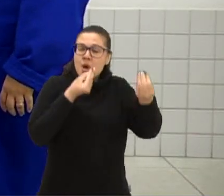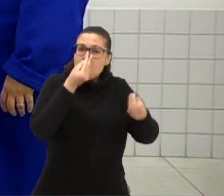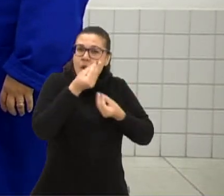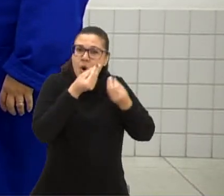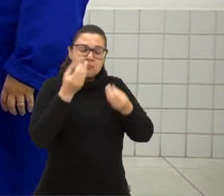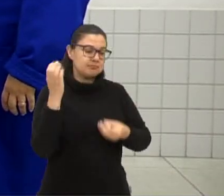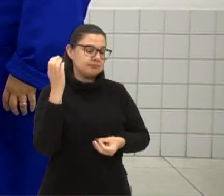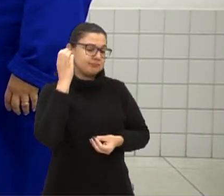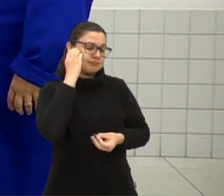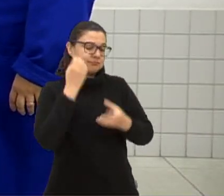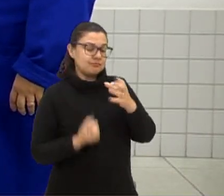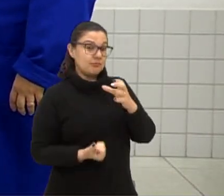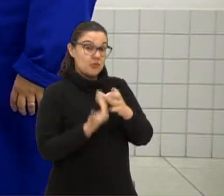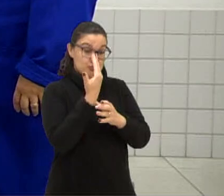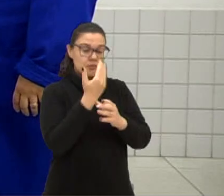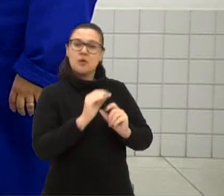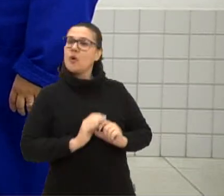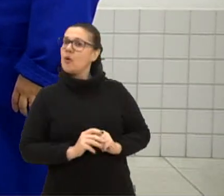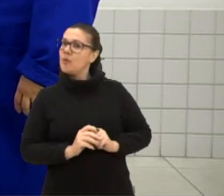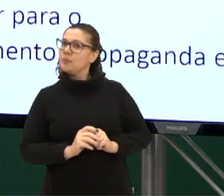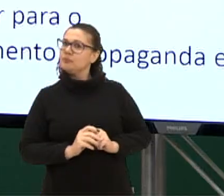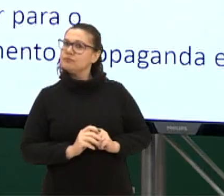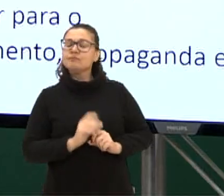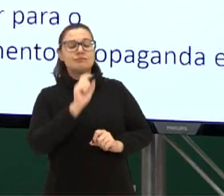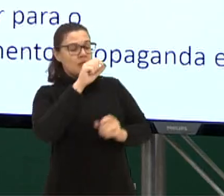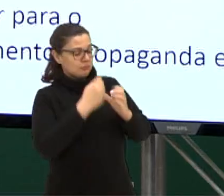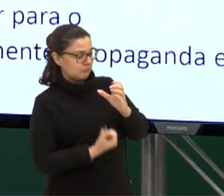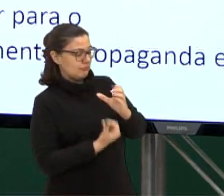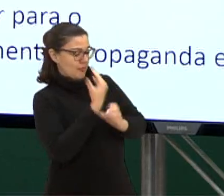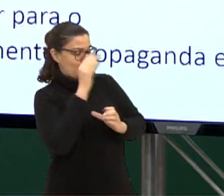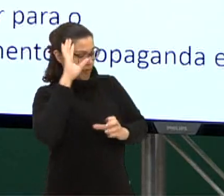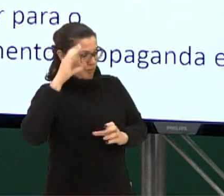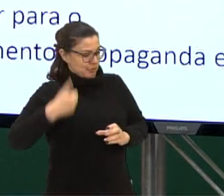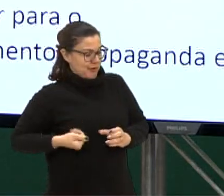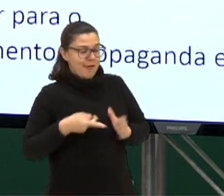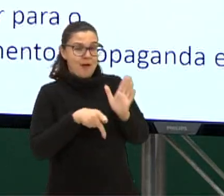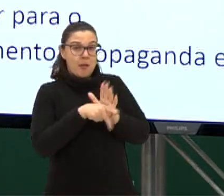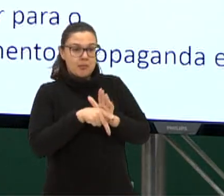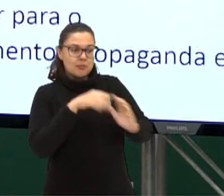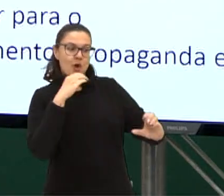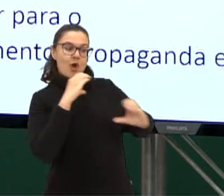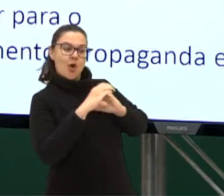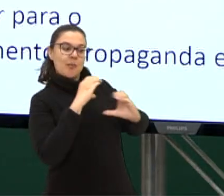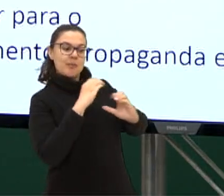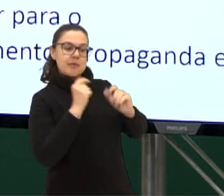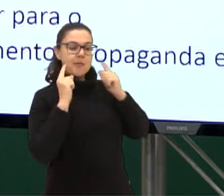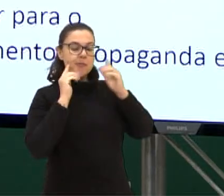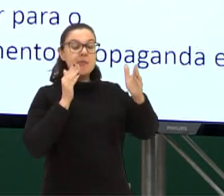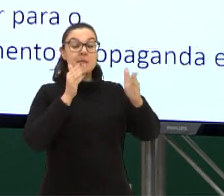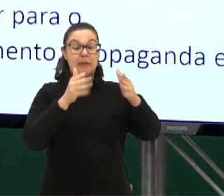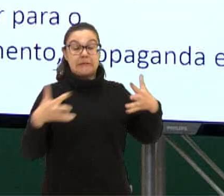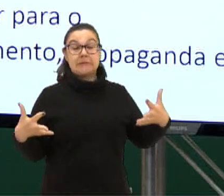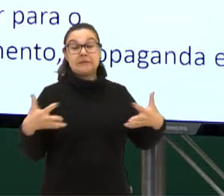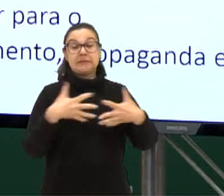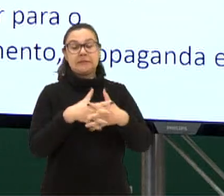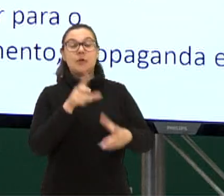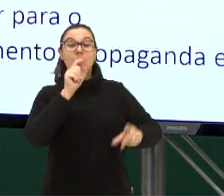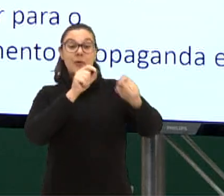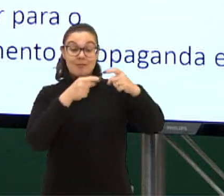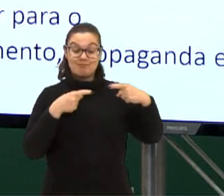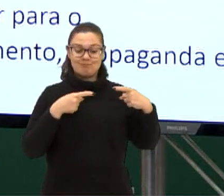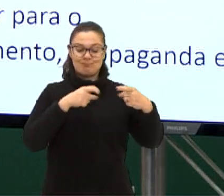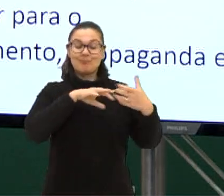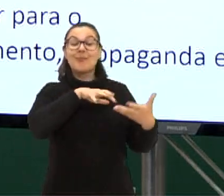rádio surgiu? Na verdade, ele surgiu, Rutineia, como uma necessidade de comunicação durante um período muito complicado, que era um período de